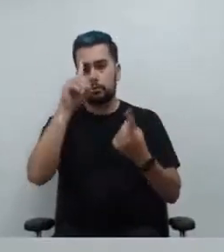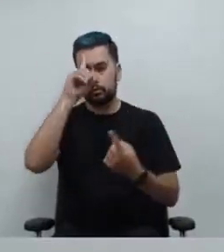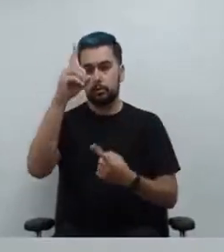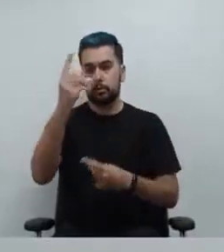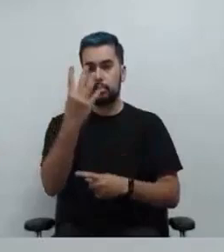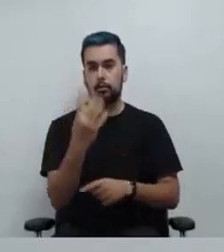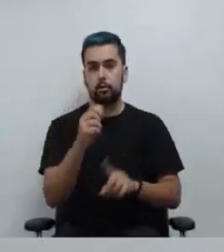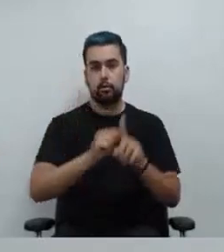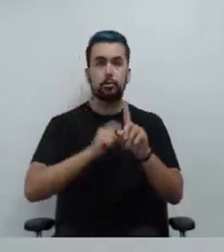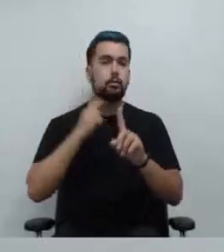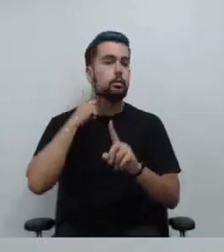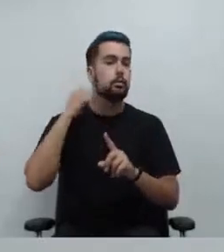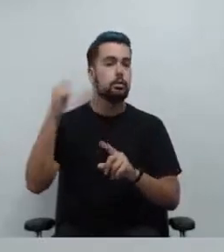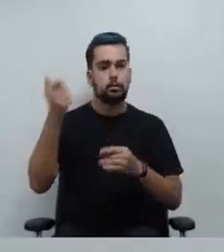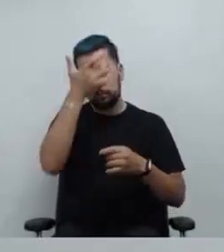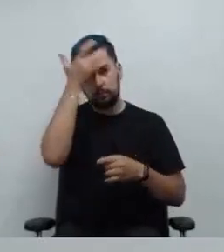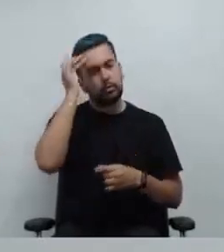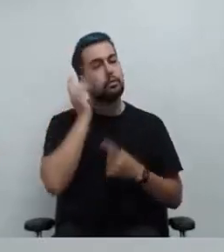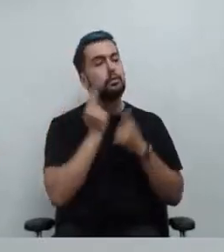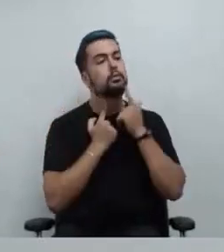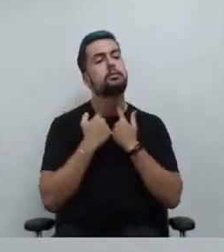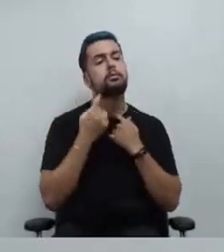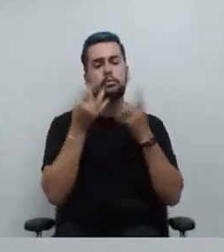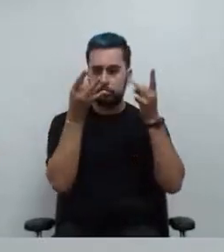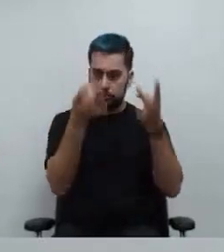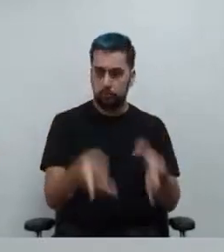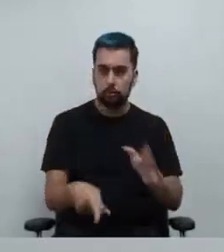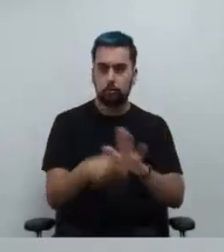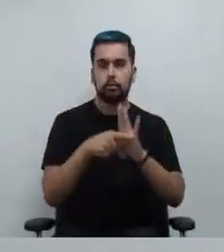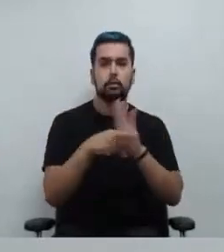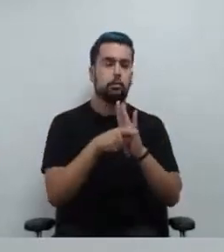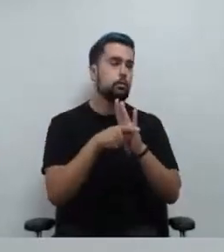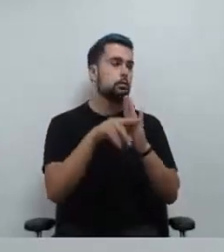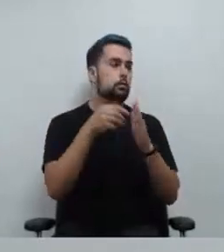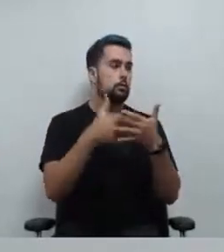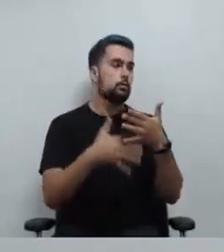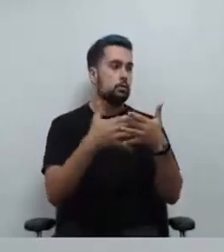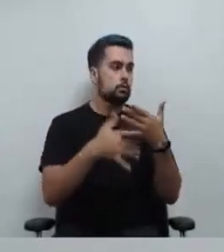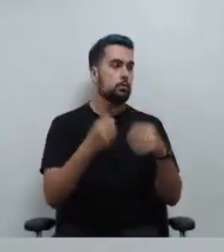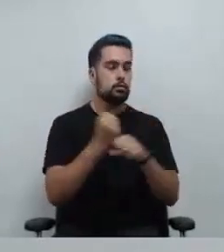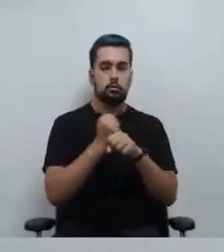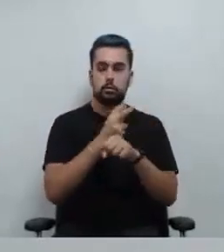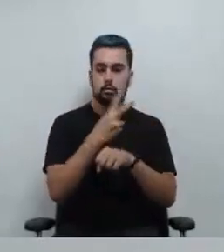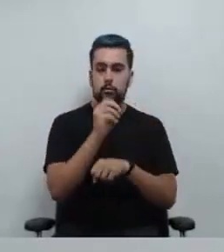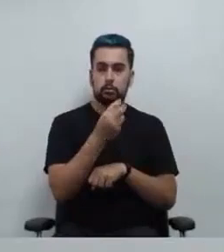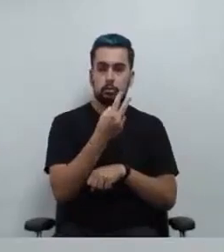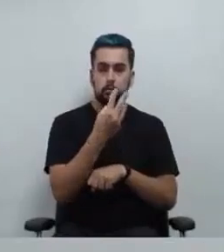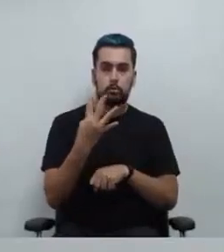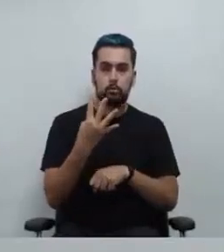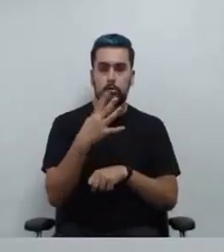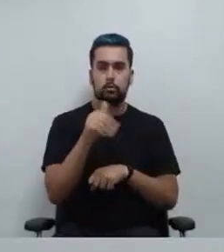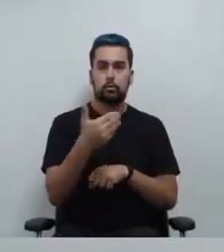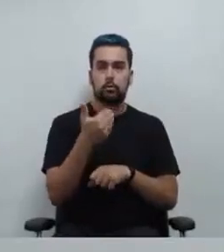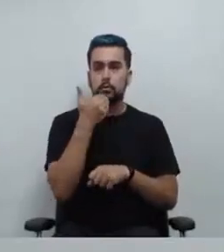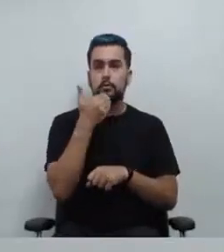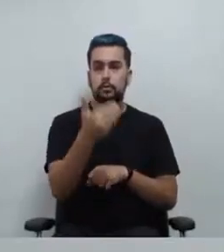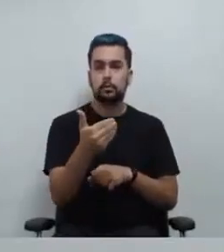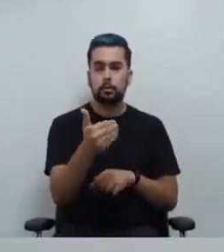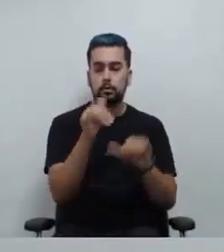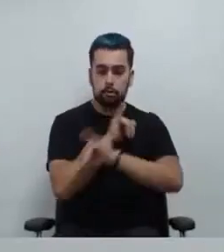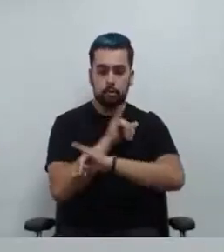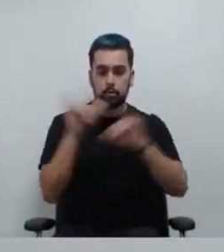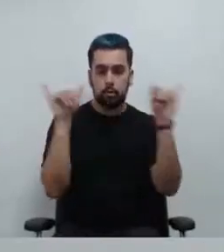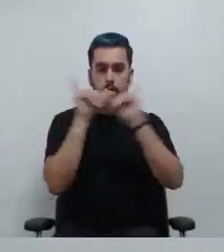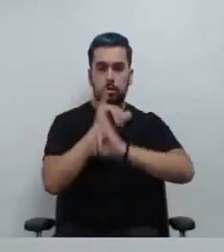o interessado desistiu da impugnação concreta à lista de antiguidade de 2024 e solicitou a conversão do pedido em declaração